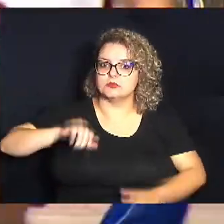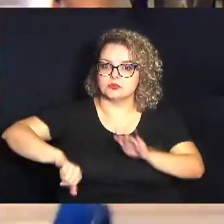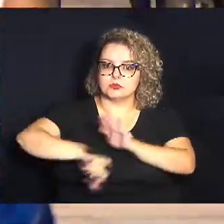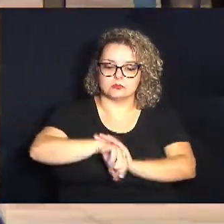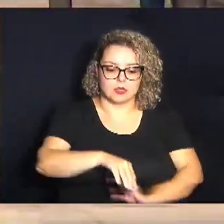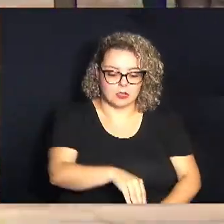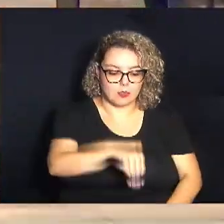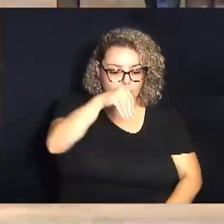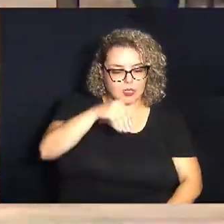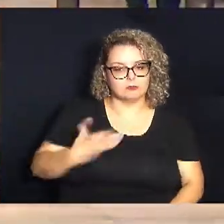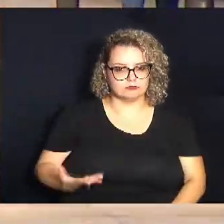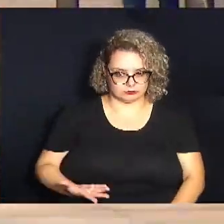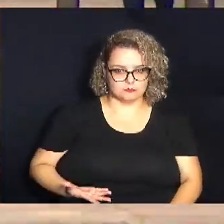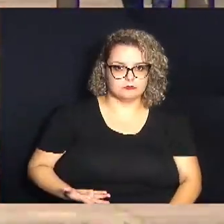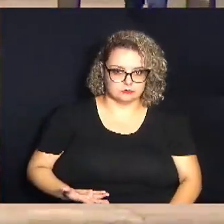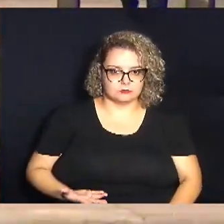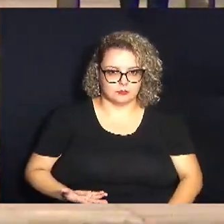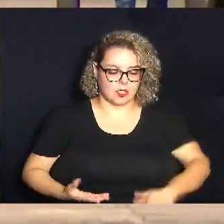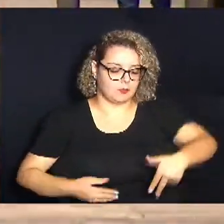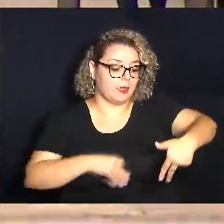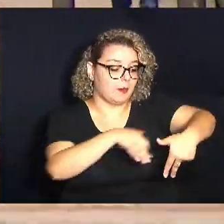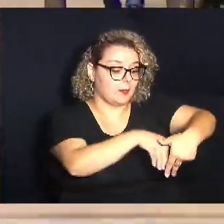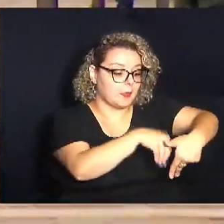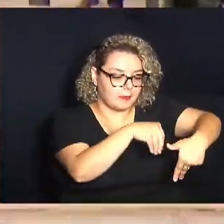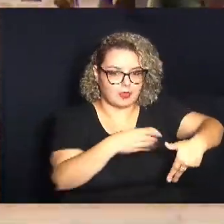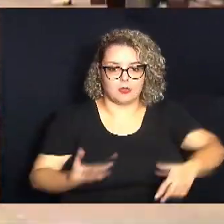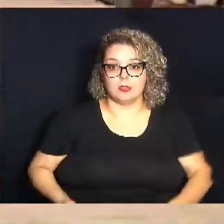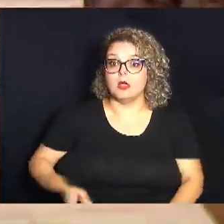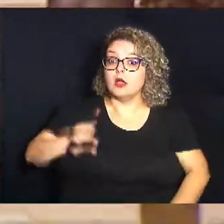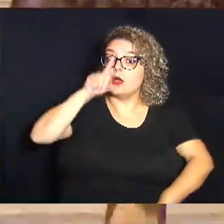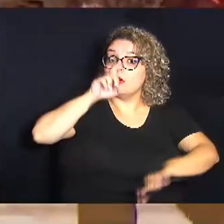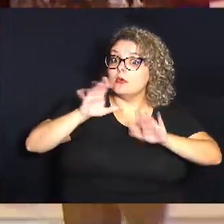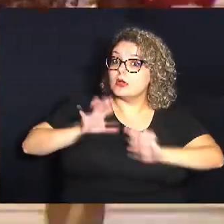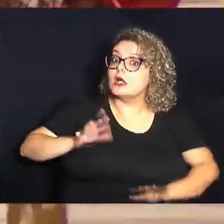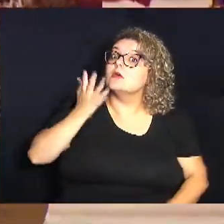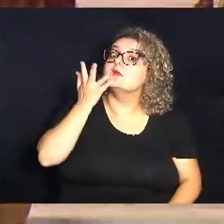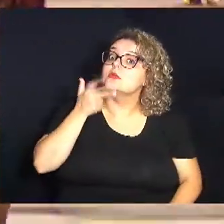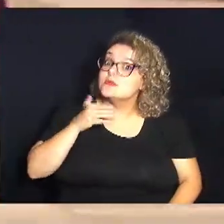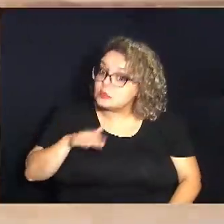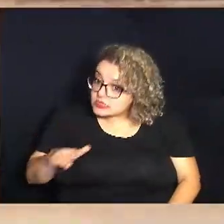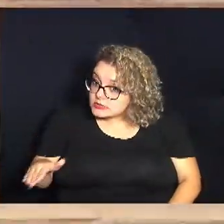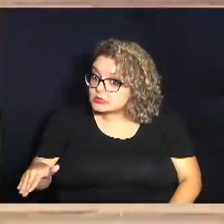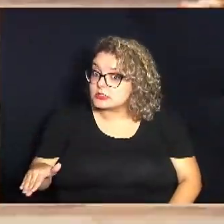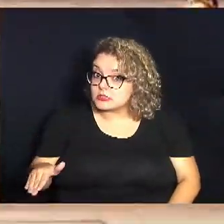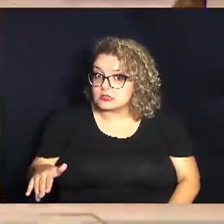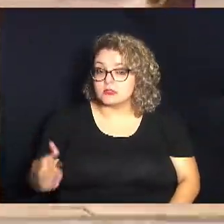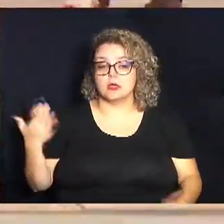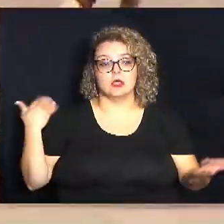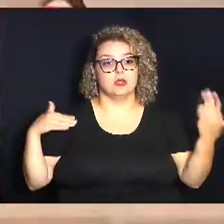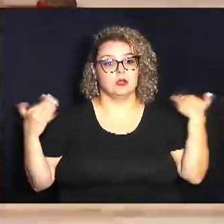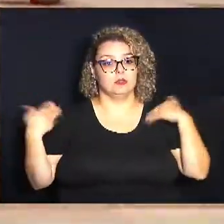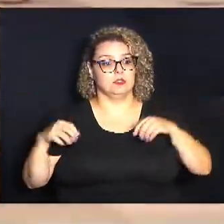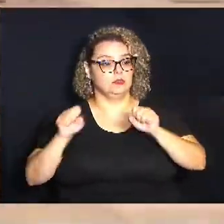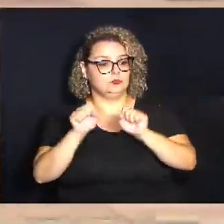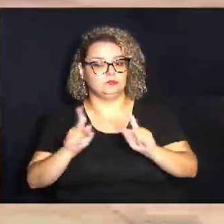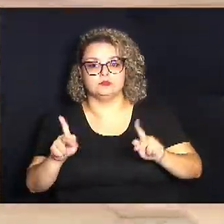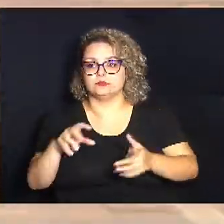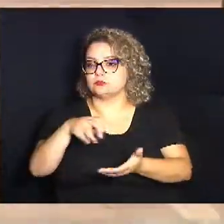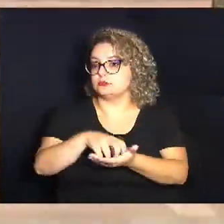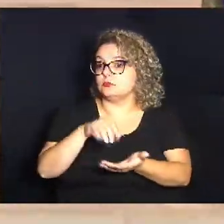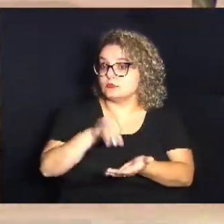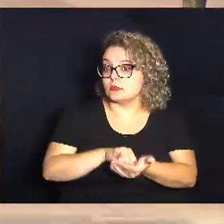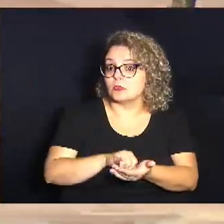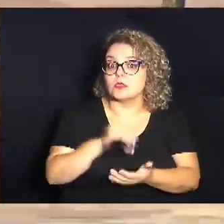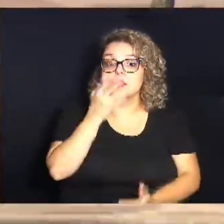querem cometer crimes. Também cuidado com as crianças, né? Você vem passear no shopping, no centro,